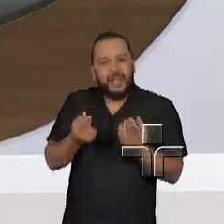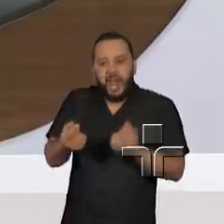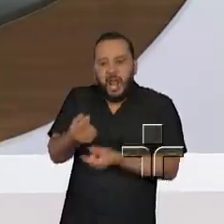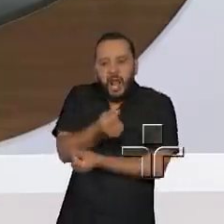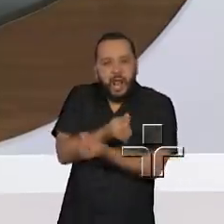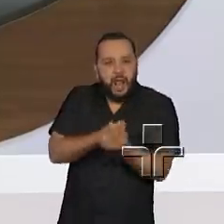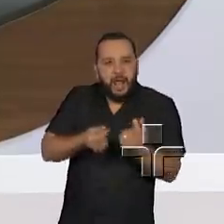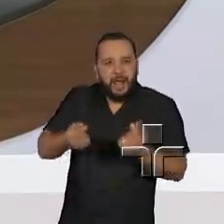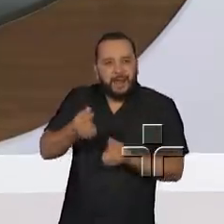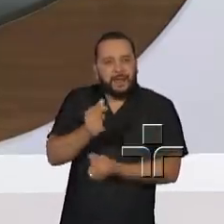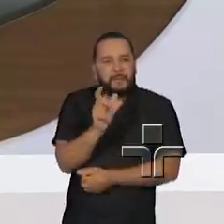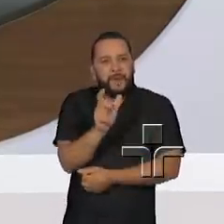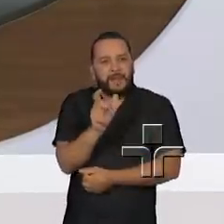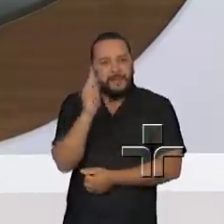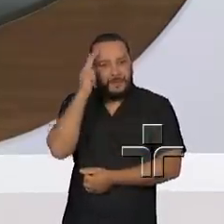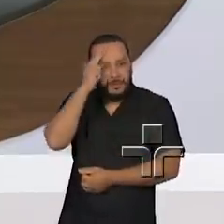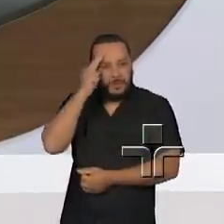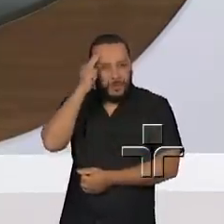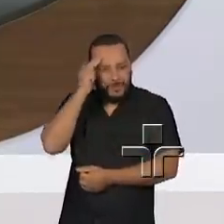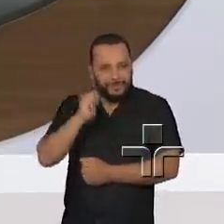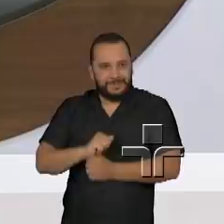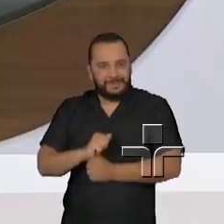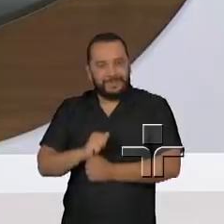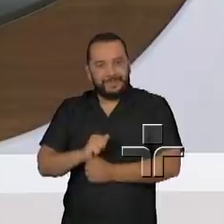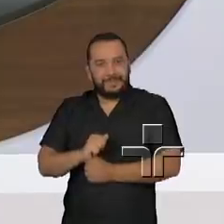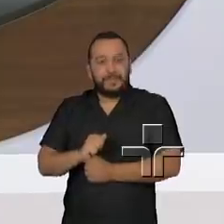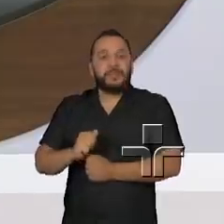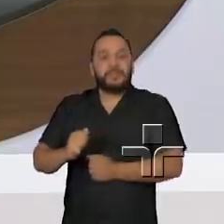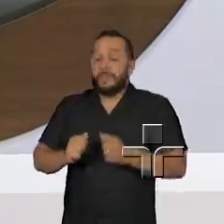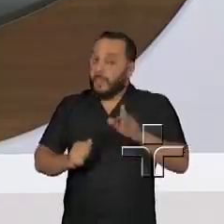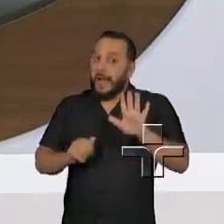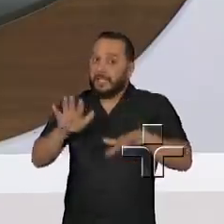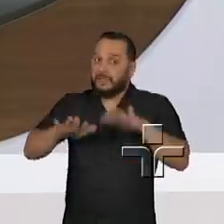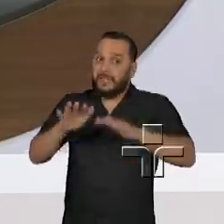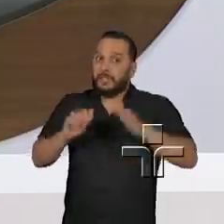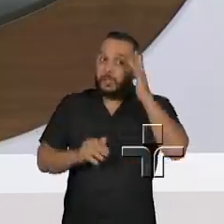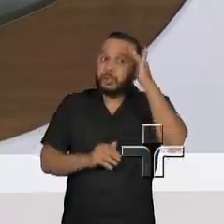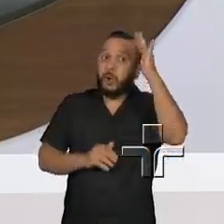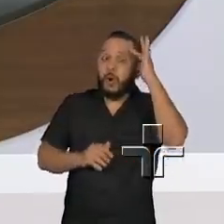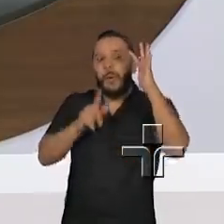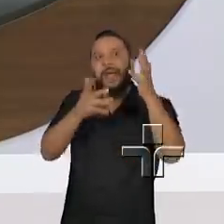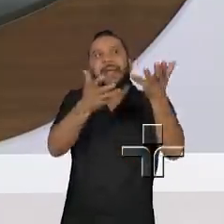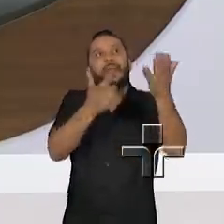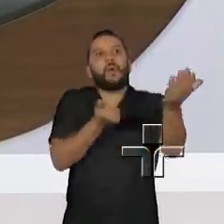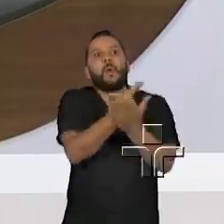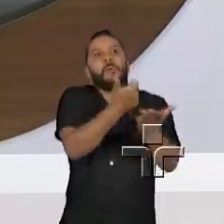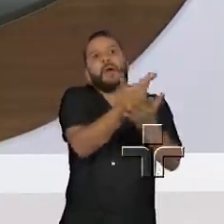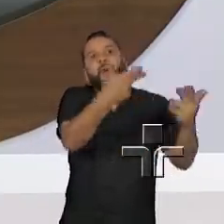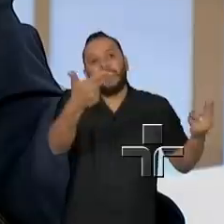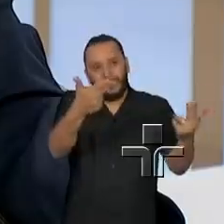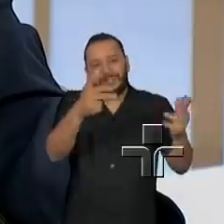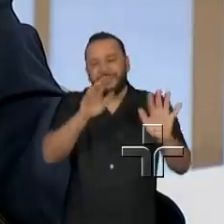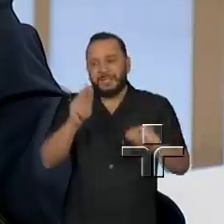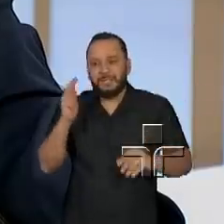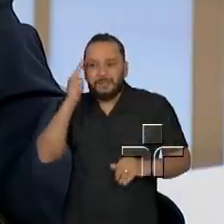Sonho, quando aplicado no nosso dia a dia, está muito vinculado ao desejo de adquirir alguma coisa, enfim.